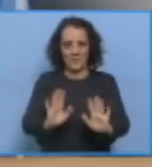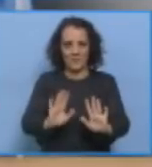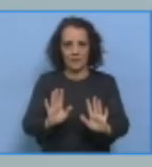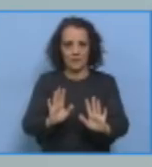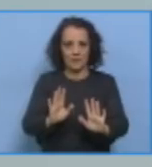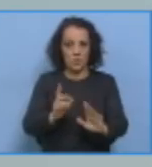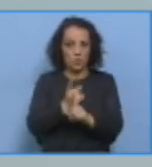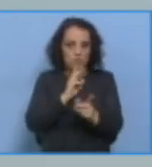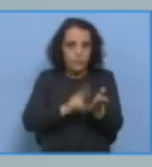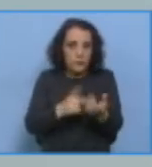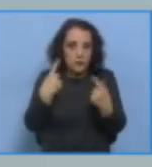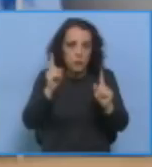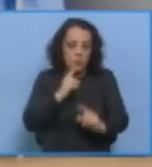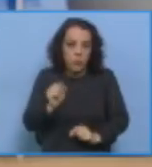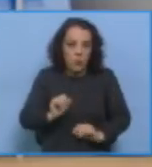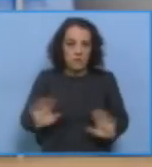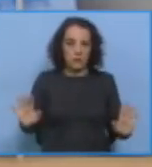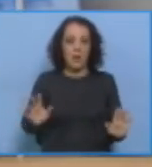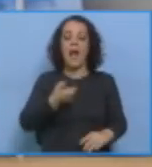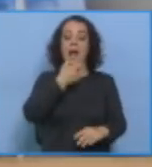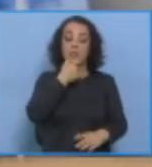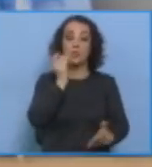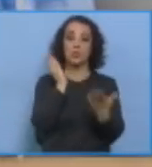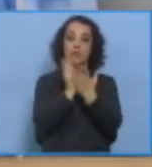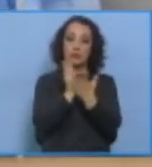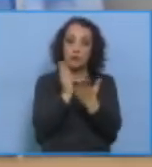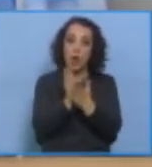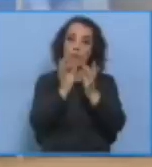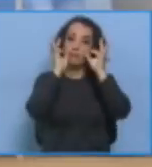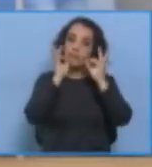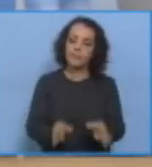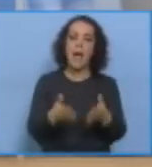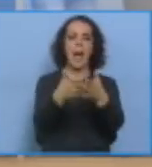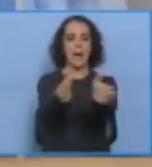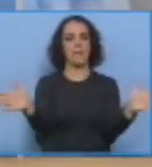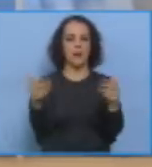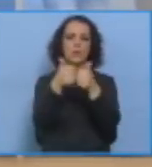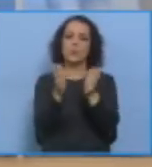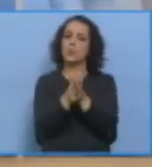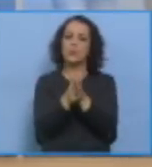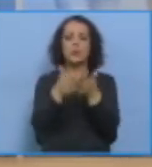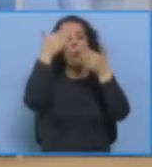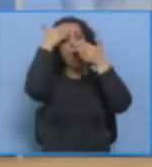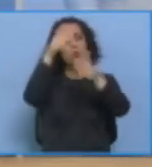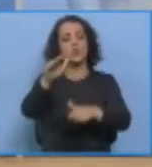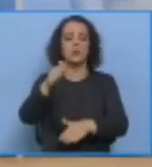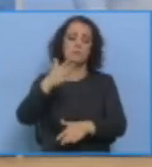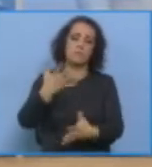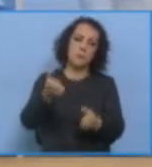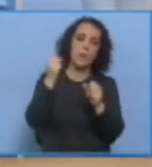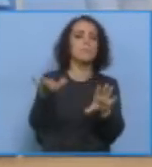atualidade. Porque não é nem o pode ser. Tem de ser uma escola que efetivamente esteja aberta a todos aqueles que a pretendem